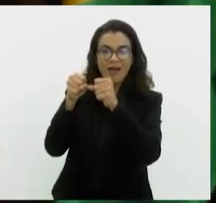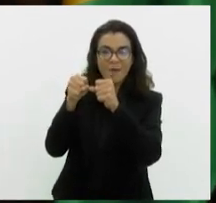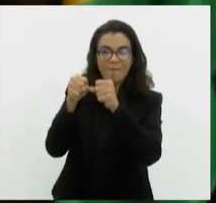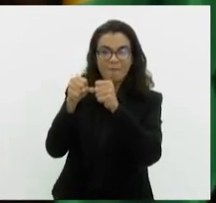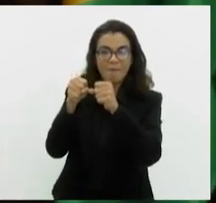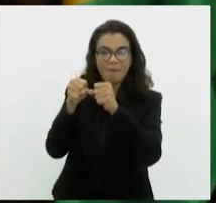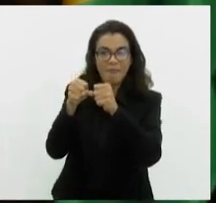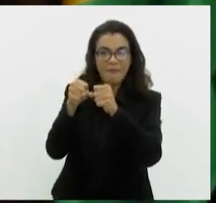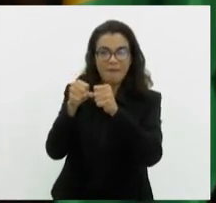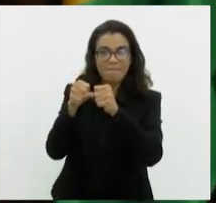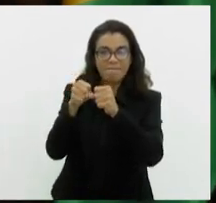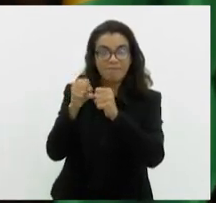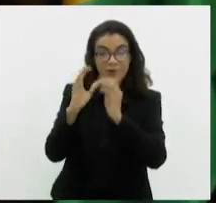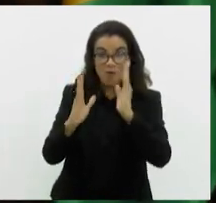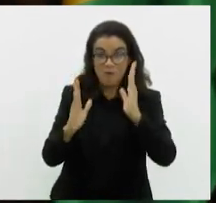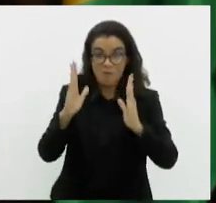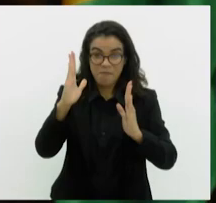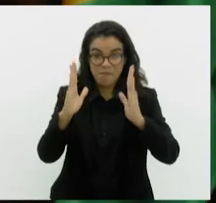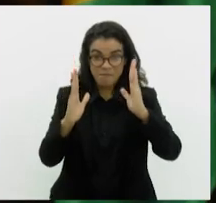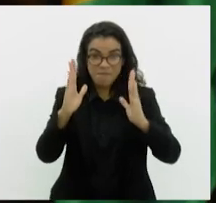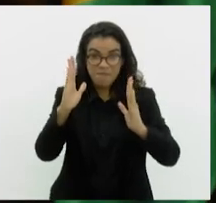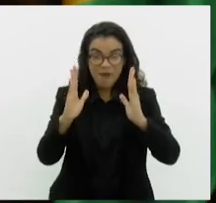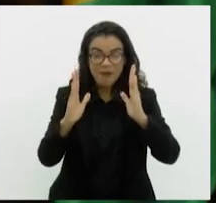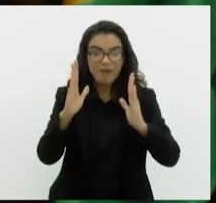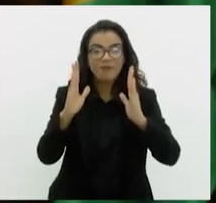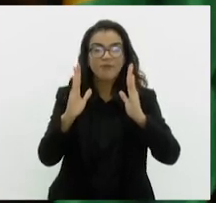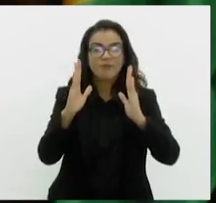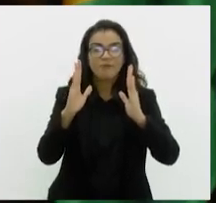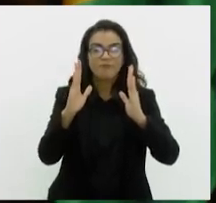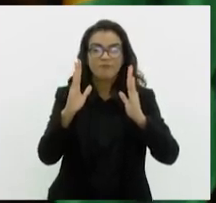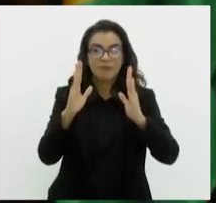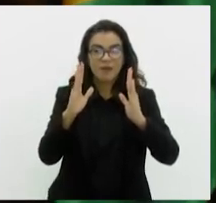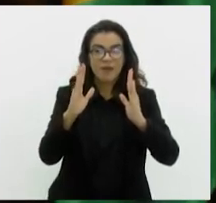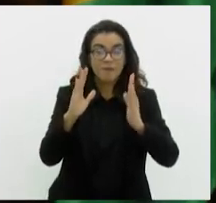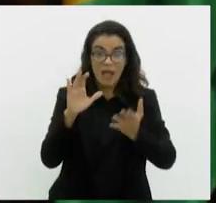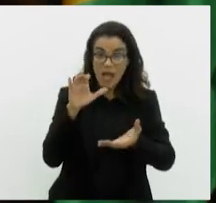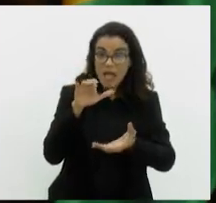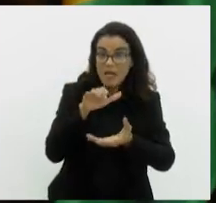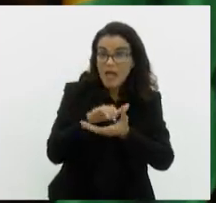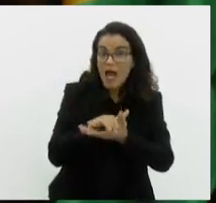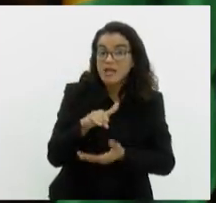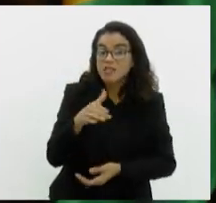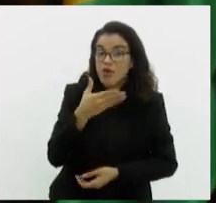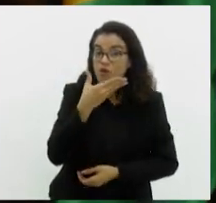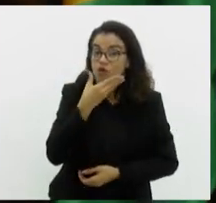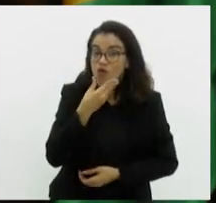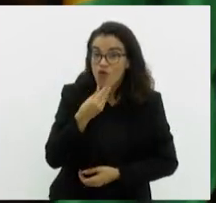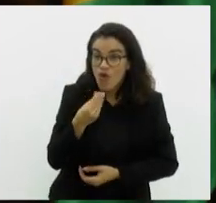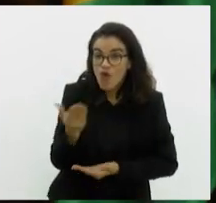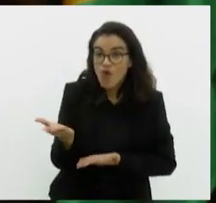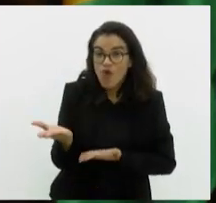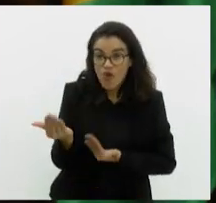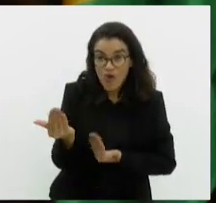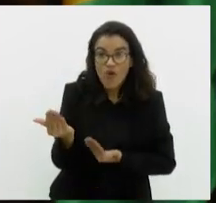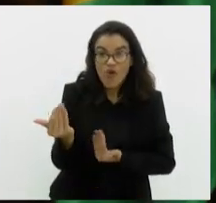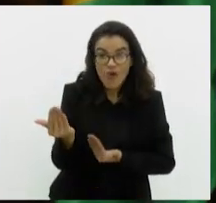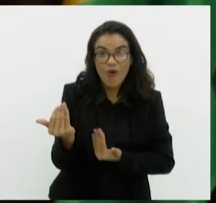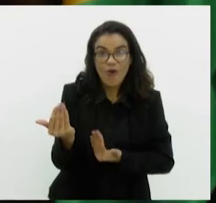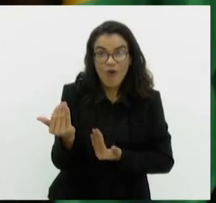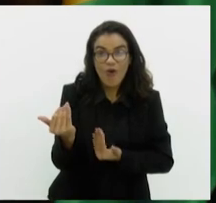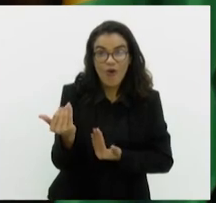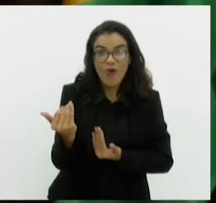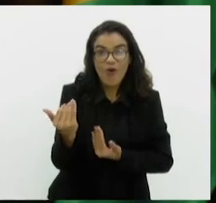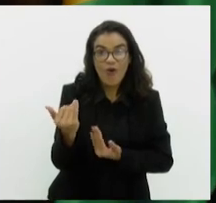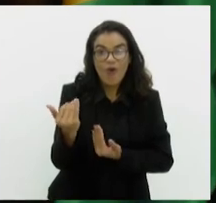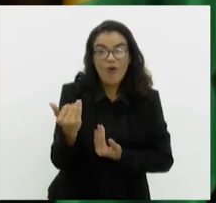o processo daquela época. E, inclusive, casa com um jovem que, para que ela pudesse sair